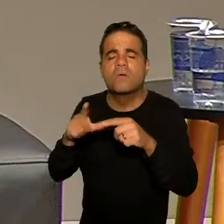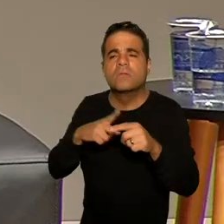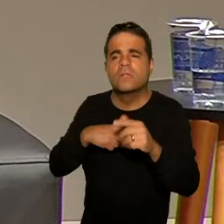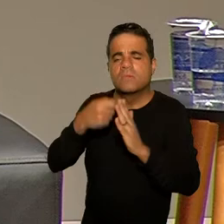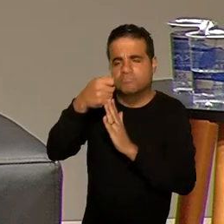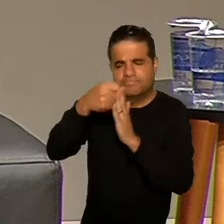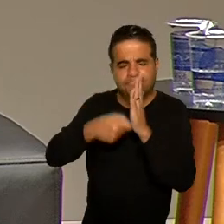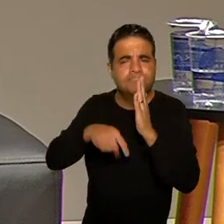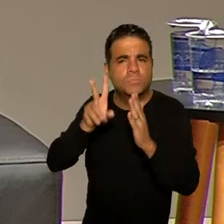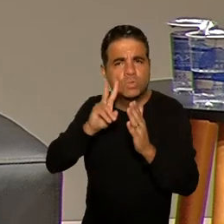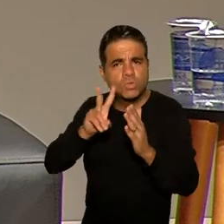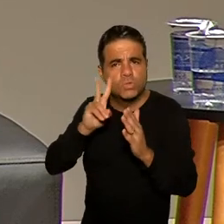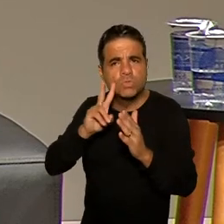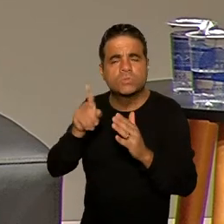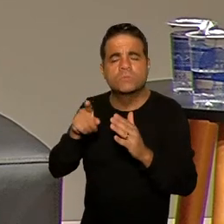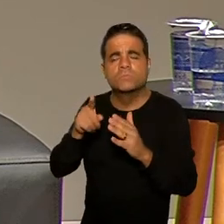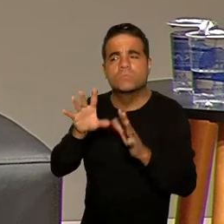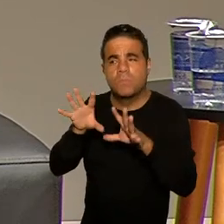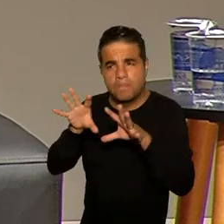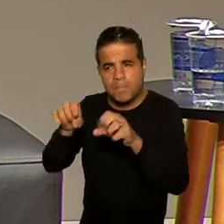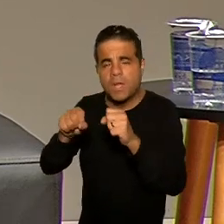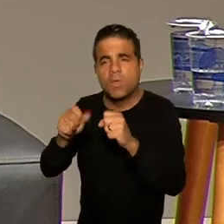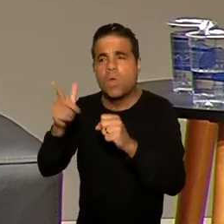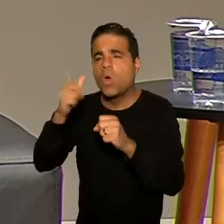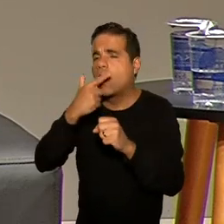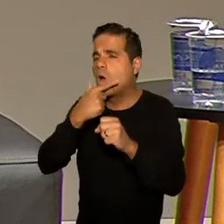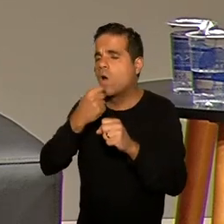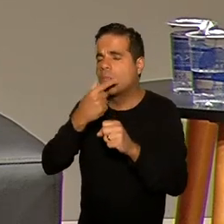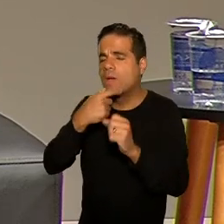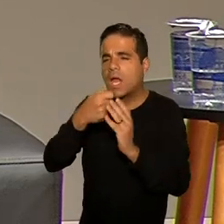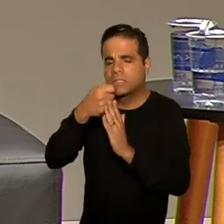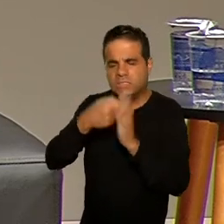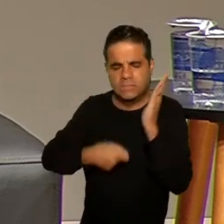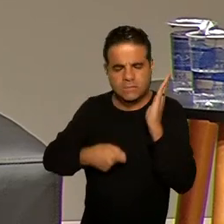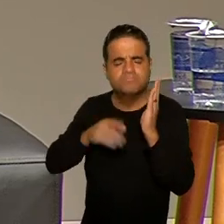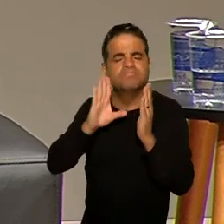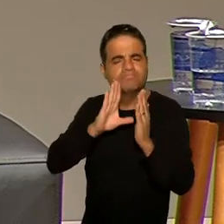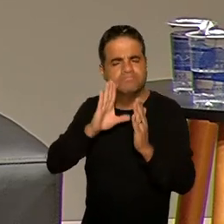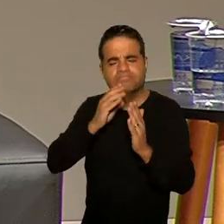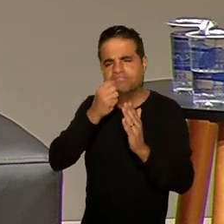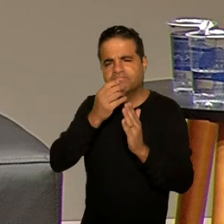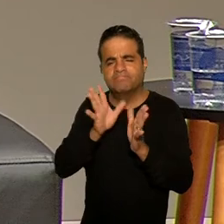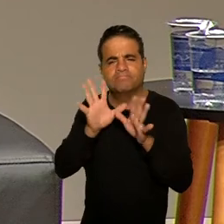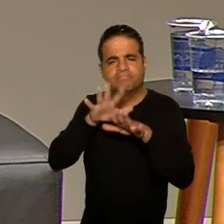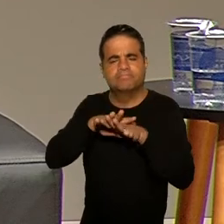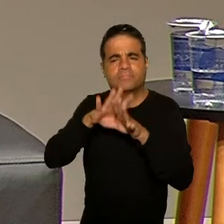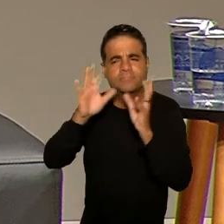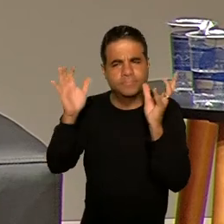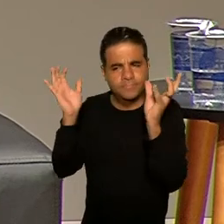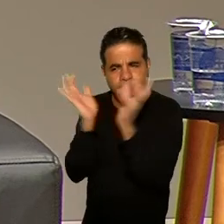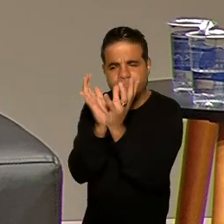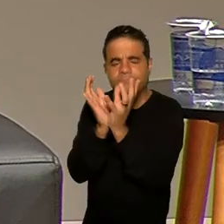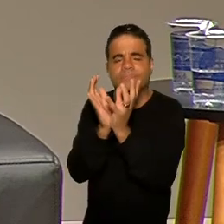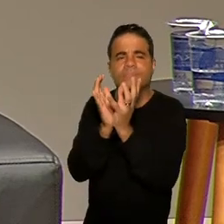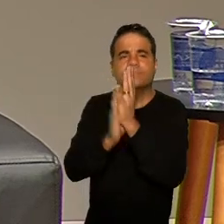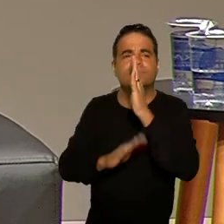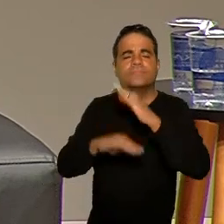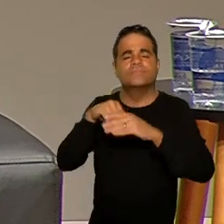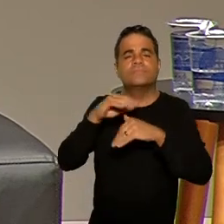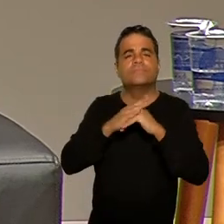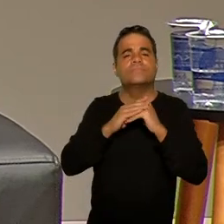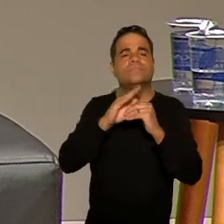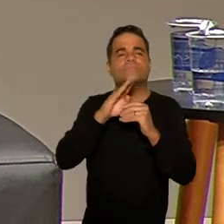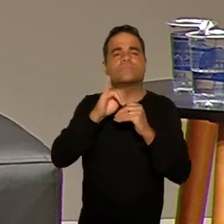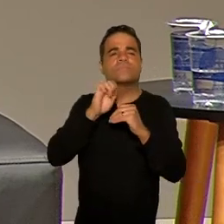tem um relato que foi coletado por um artista naquele momento integrante do time de artistas da